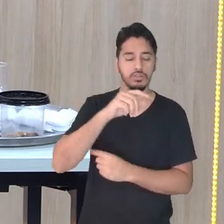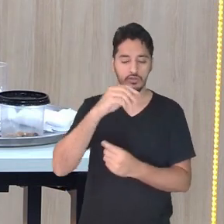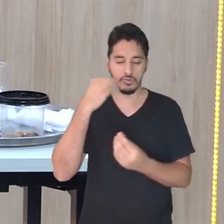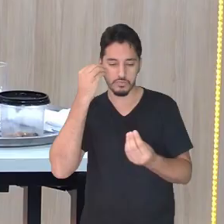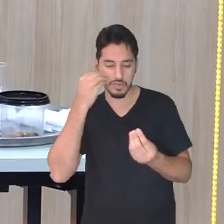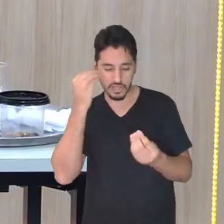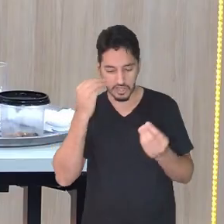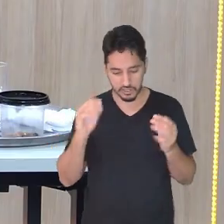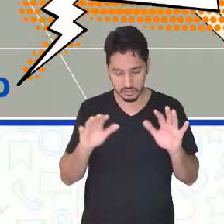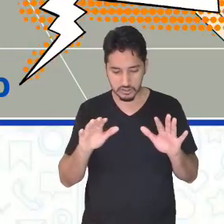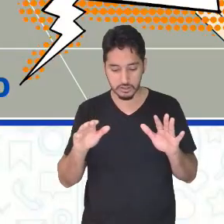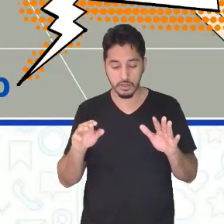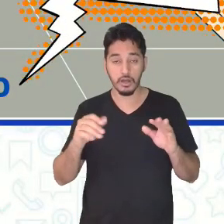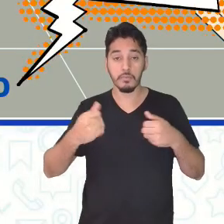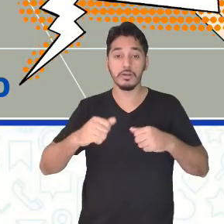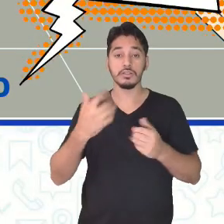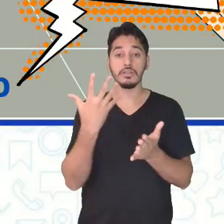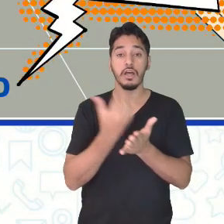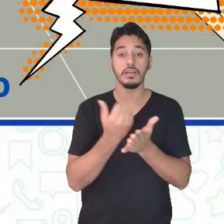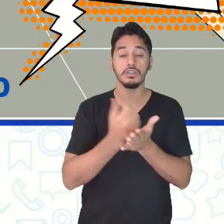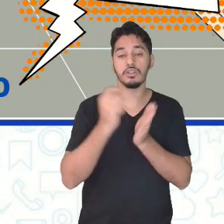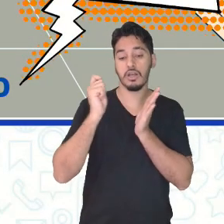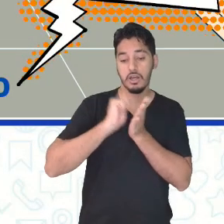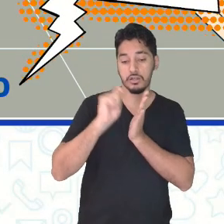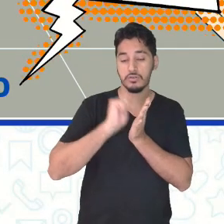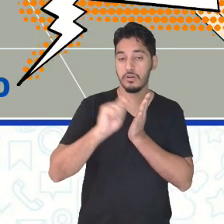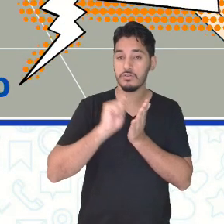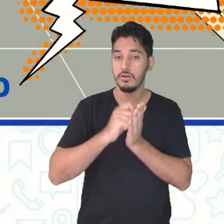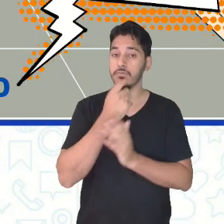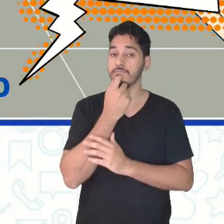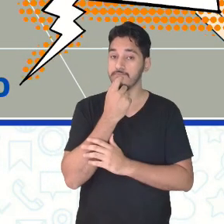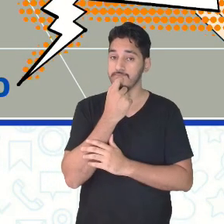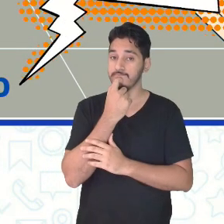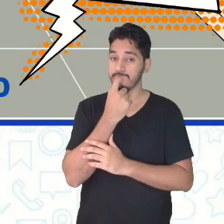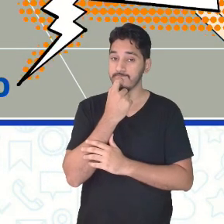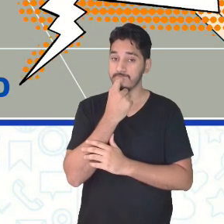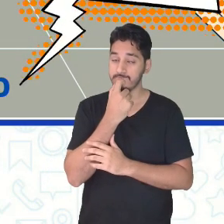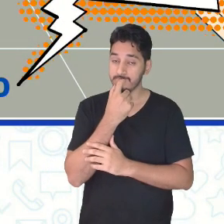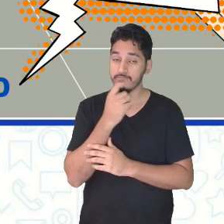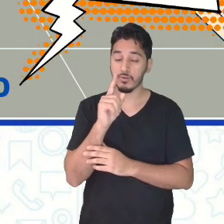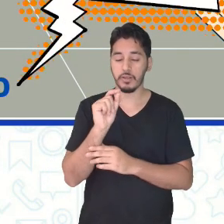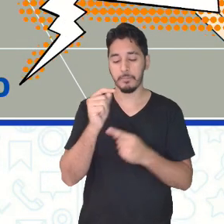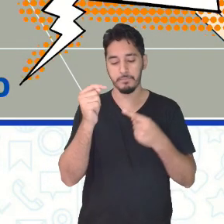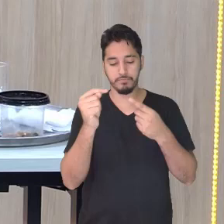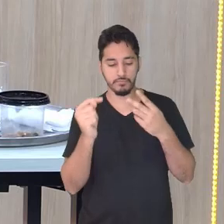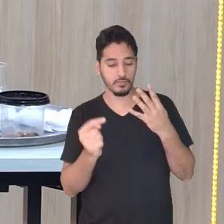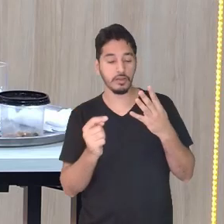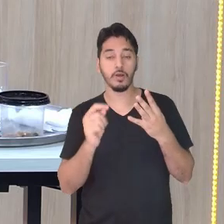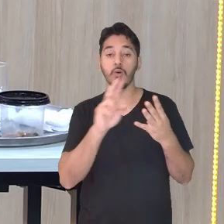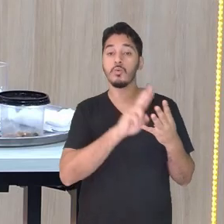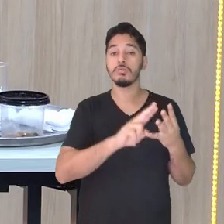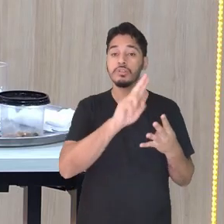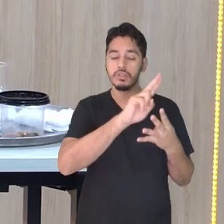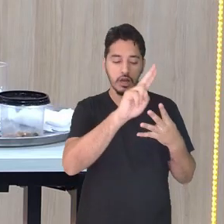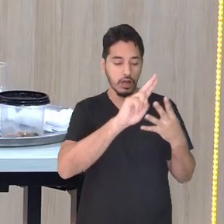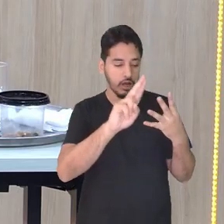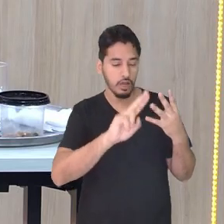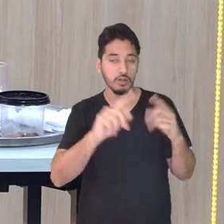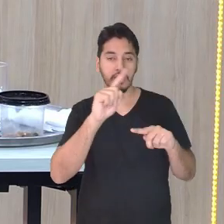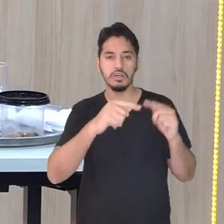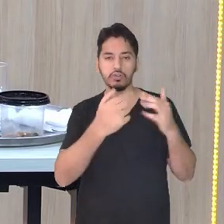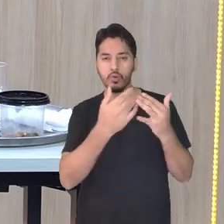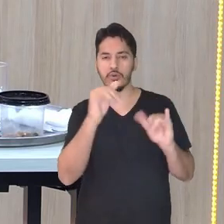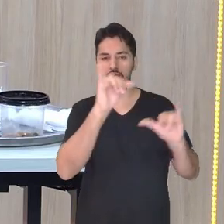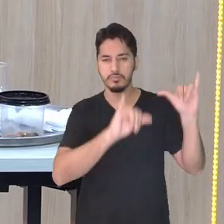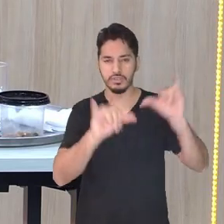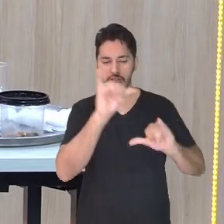a gente precisa de registrar, anotar. Então, a gente começa com o material usado, que são os instrumentos e as